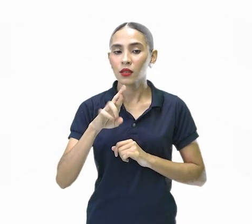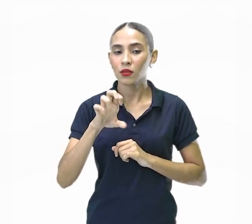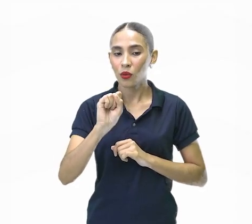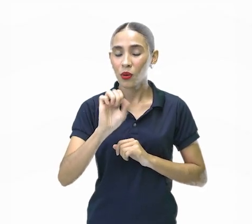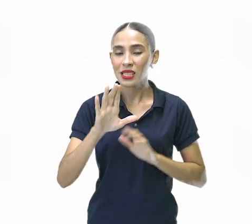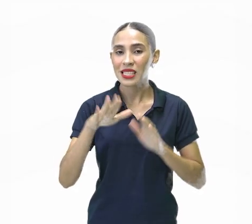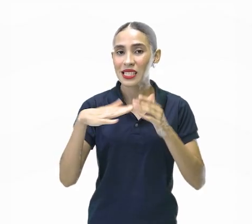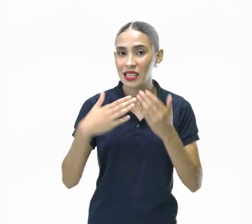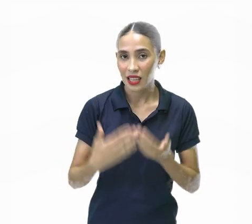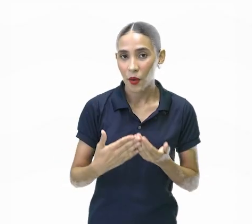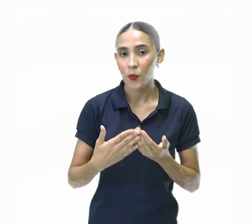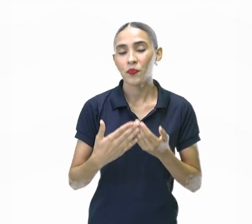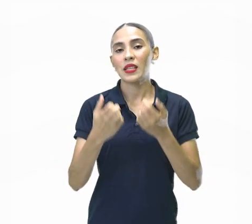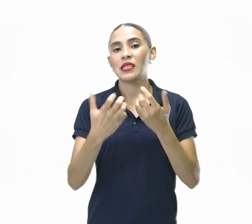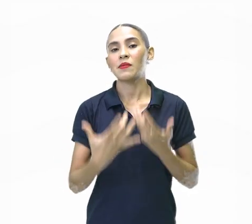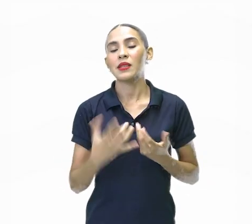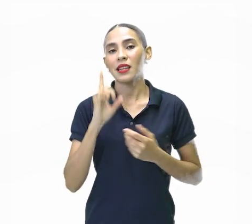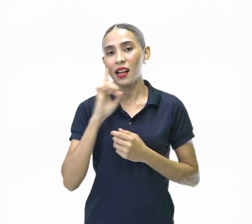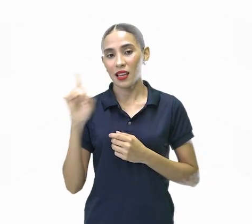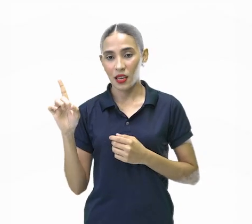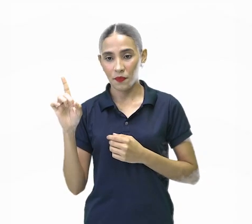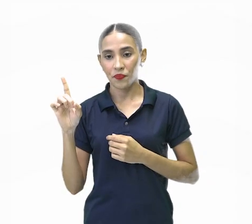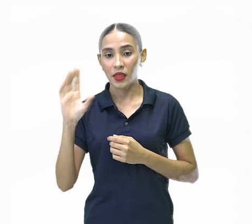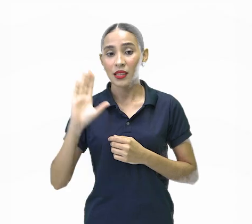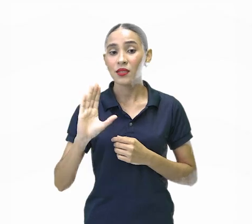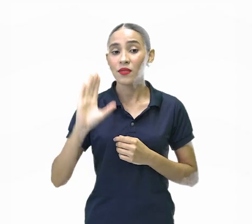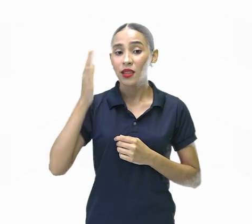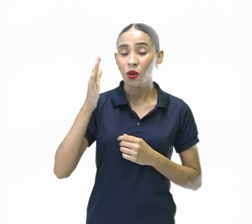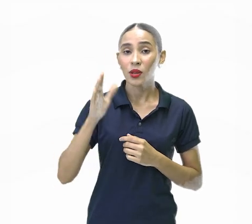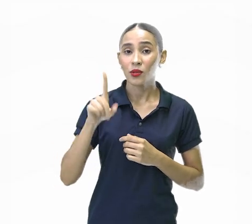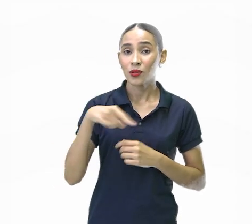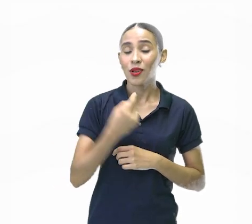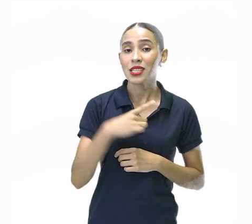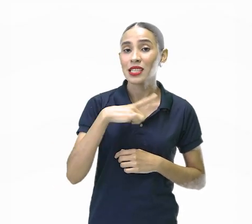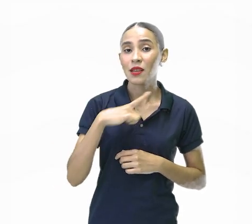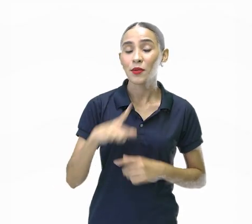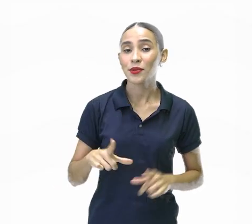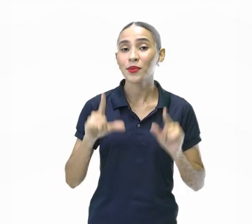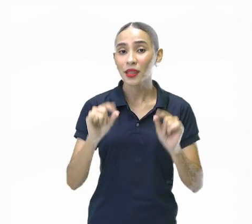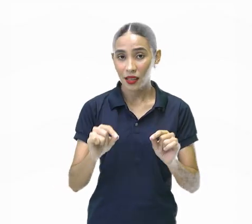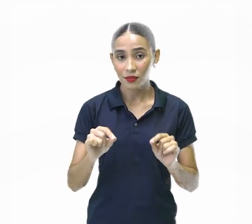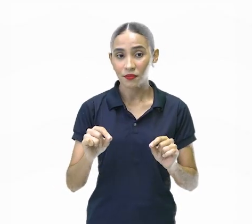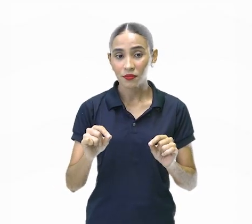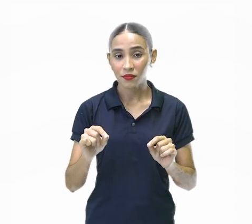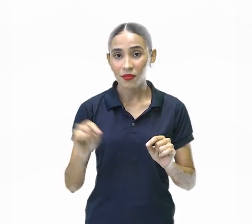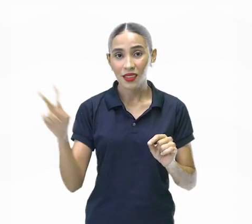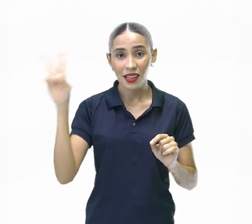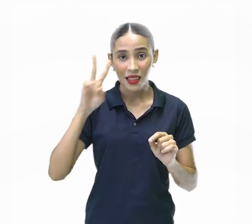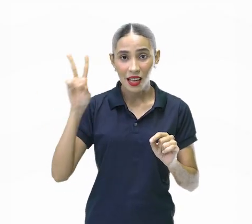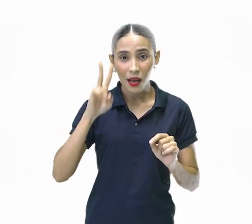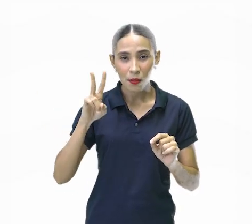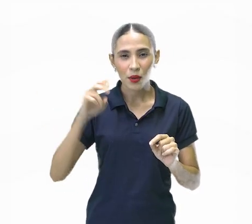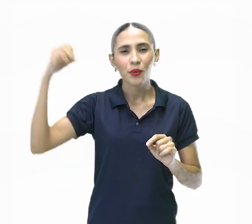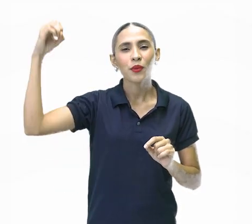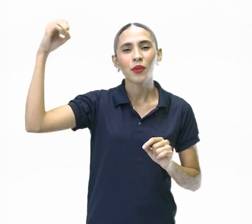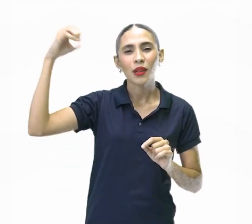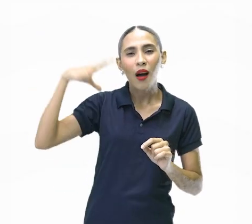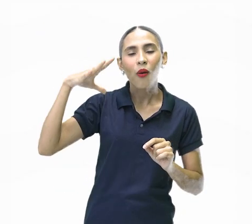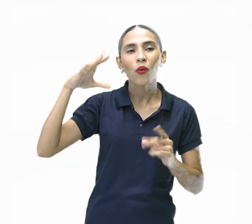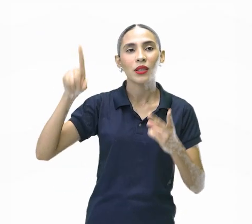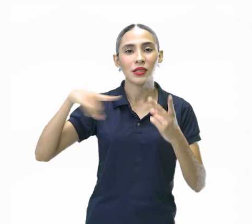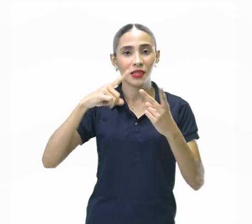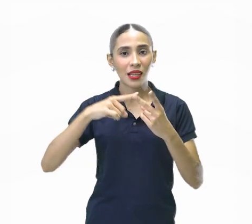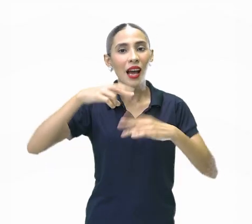Aí, quando se fala desse fenômeno, nós temos aí, lembram lá da luz, lembram